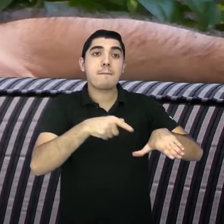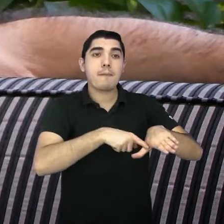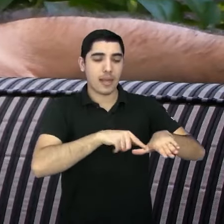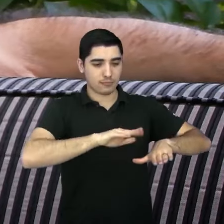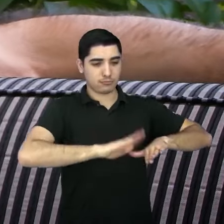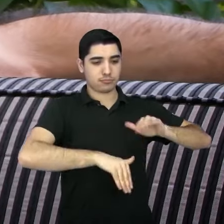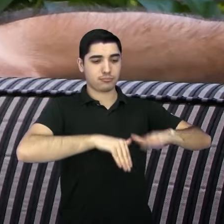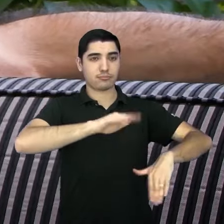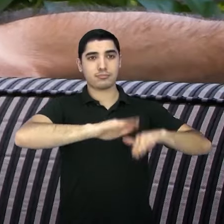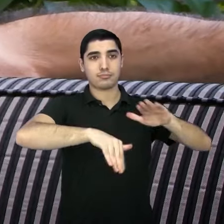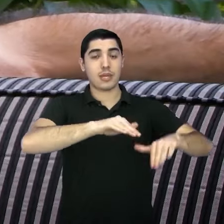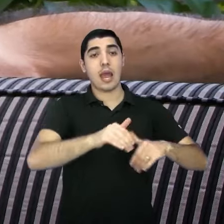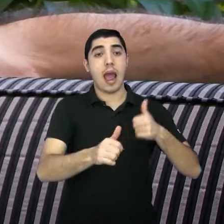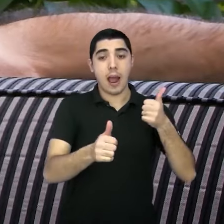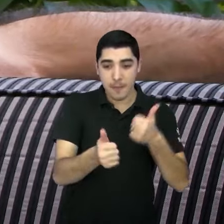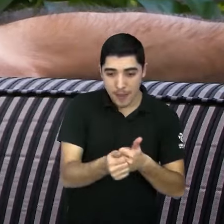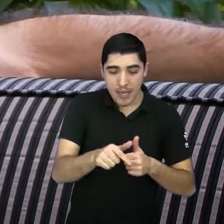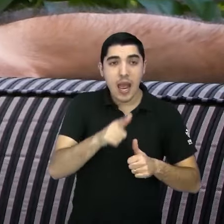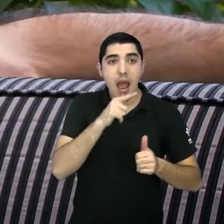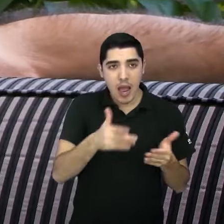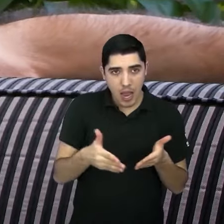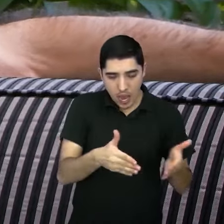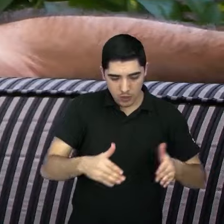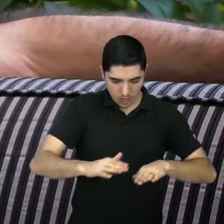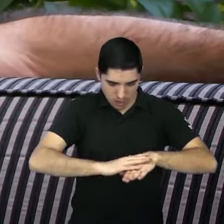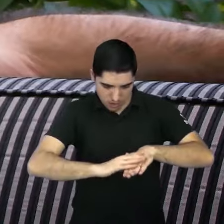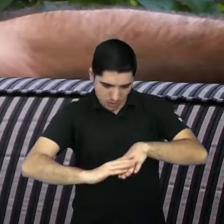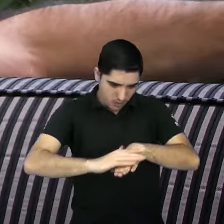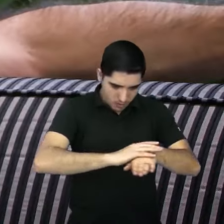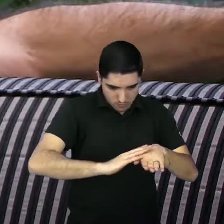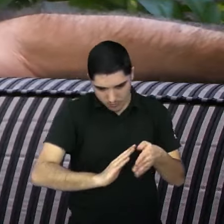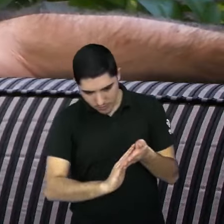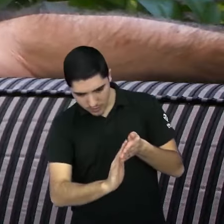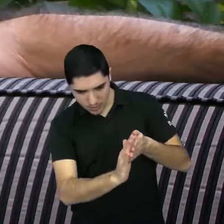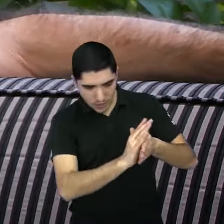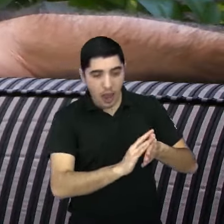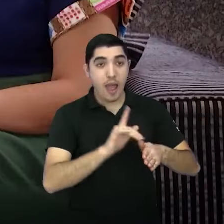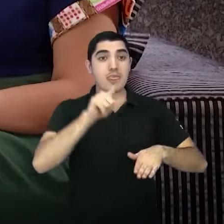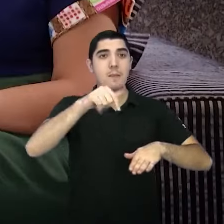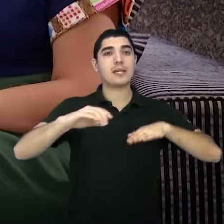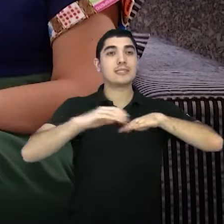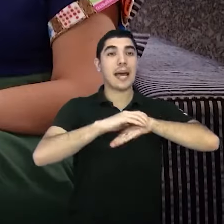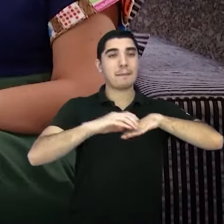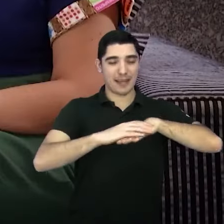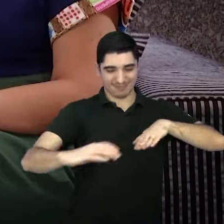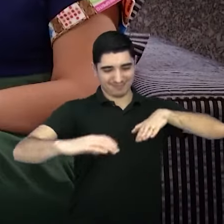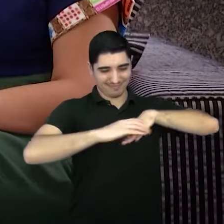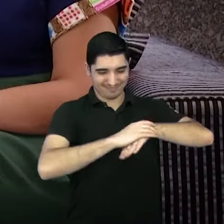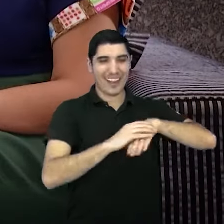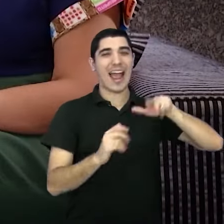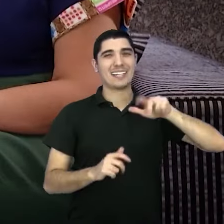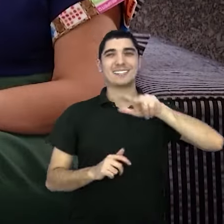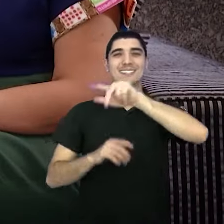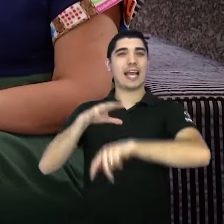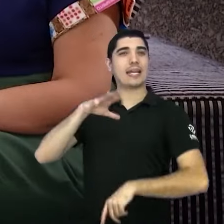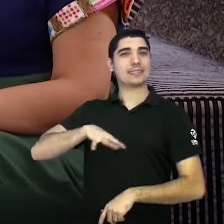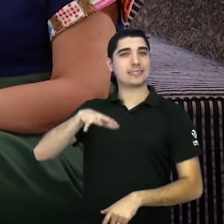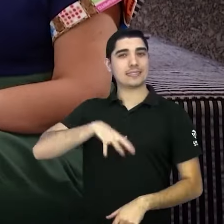descalço. Chegava ali, sentava na beira do riacho, lavava o pé e botava o sapato para subir para a